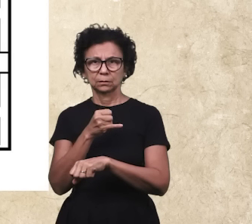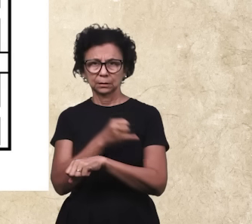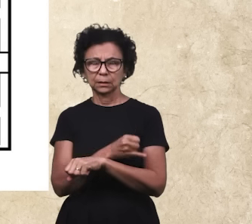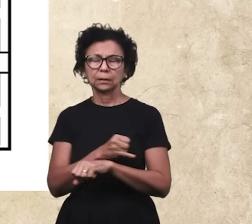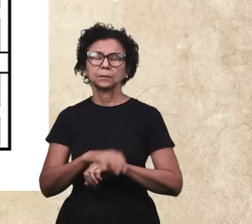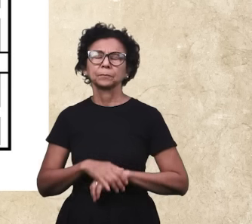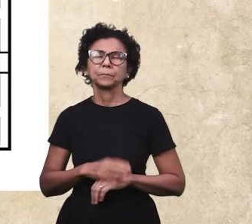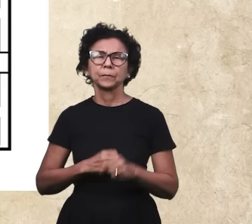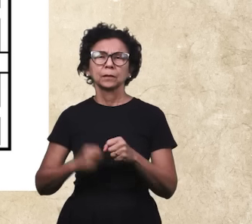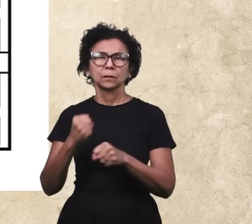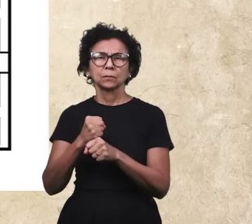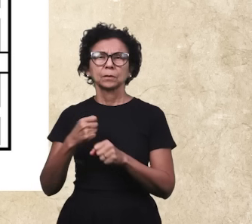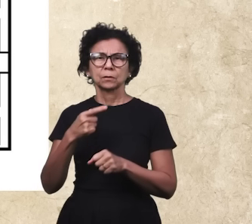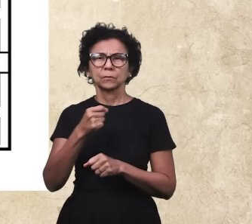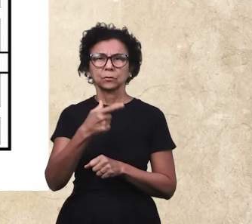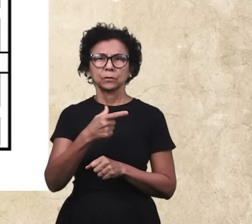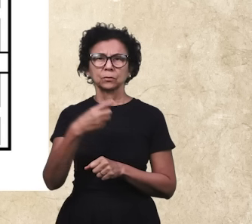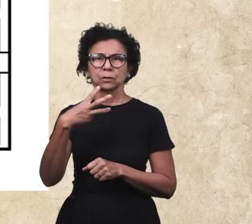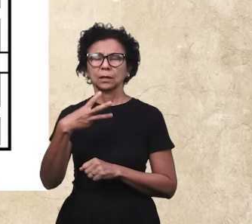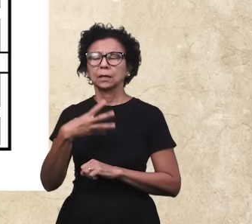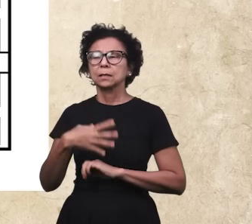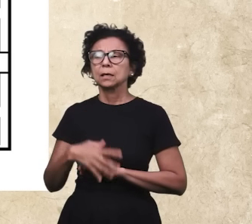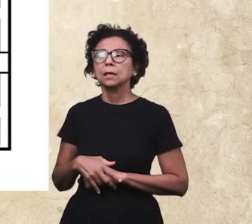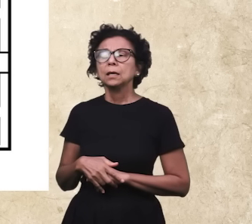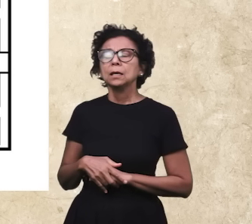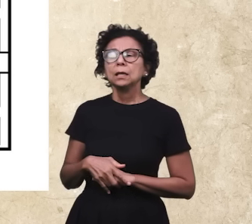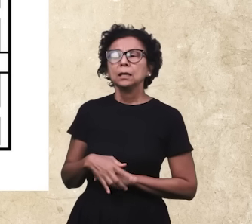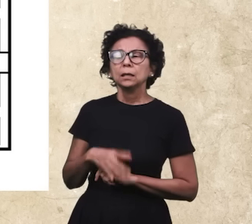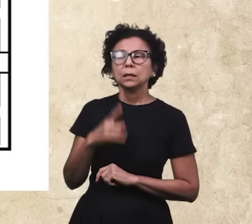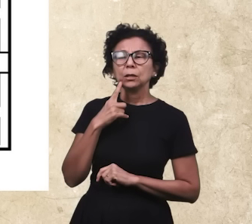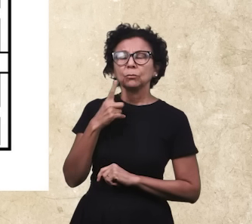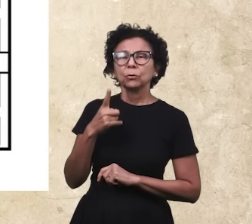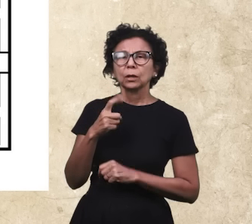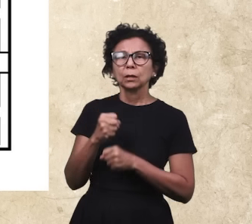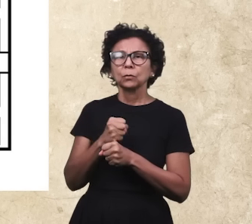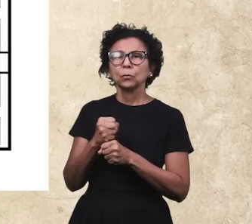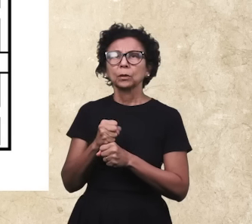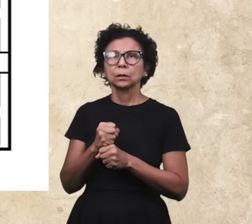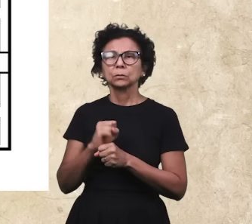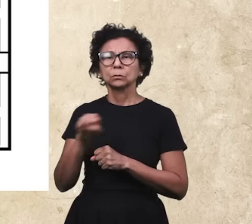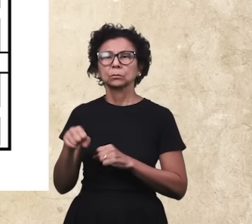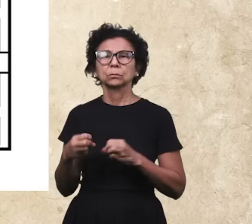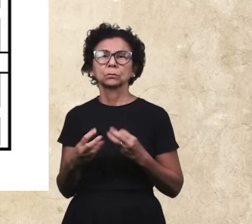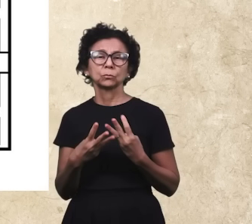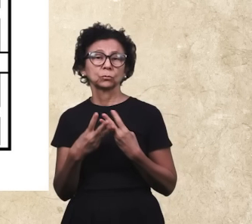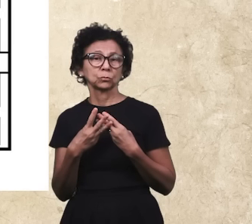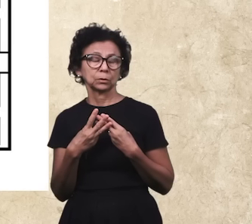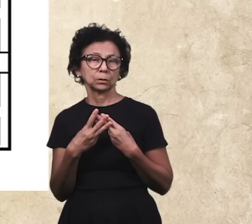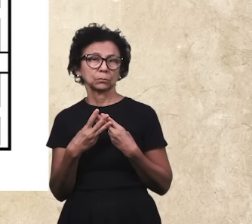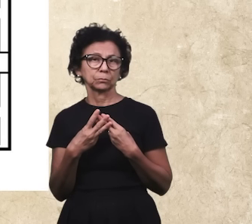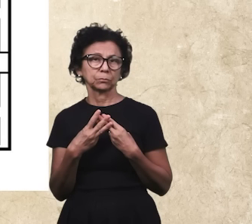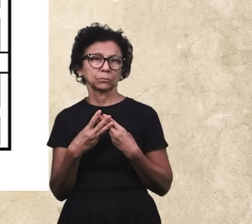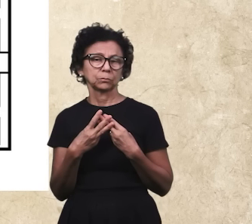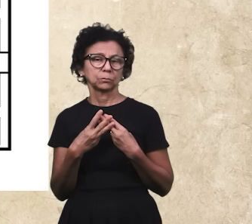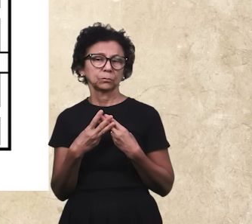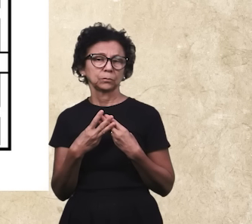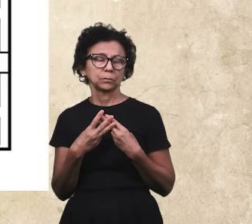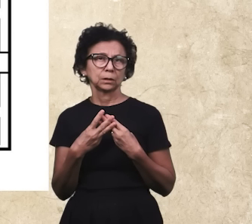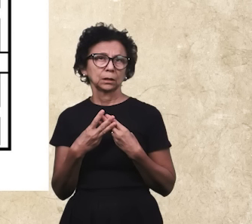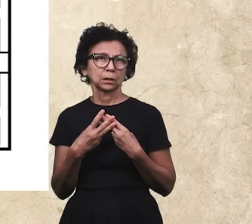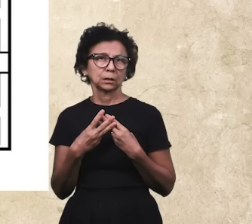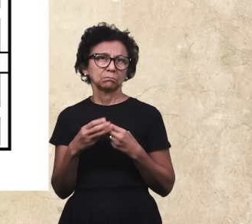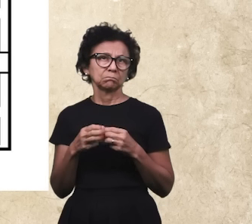2023. E eu estava lá no dia do Ano Novo Judeu. E eu